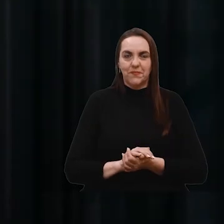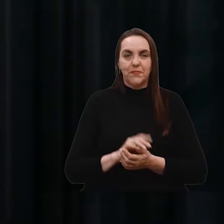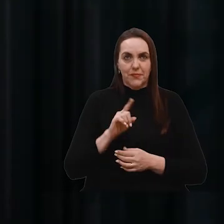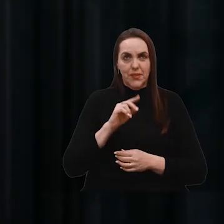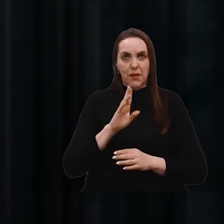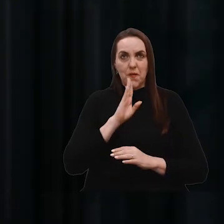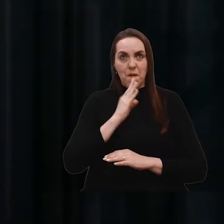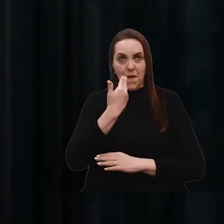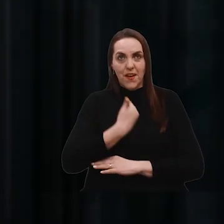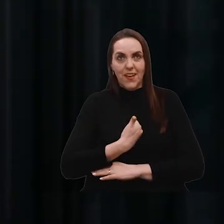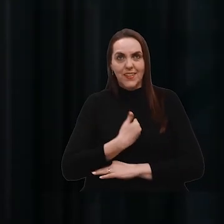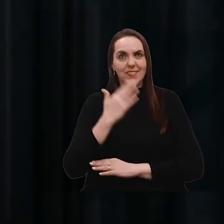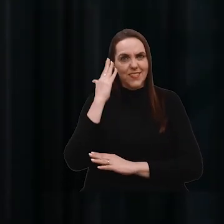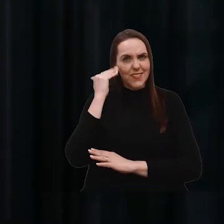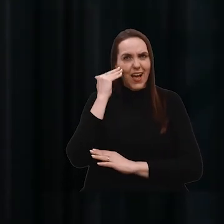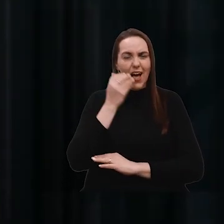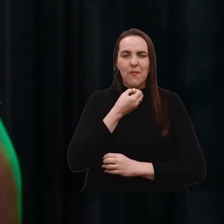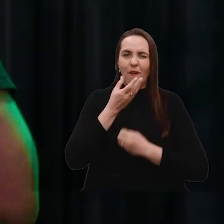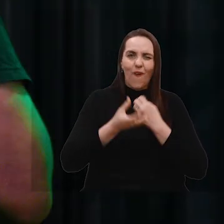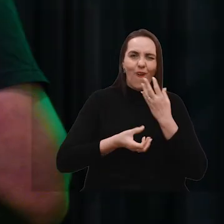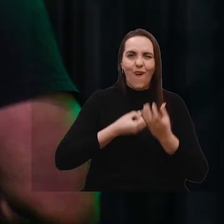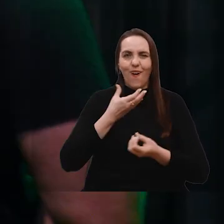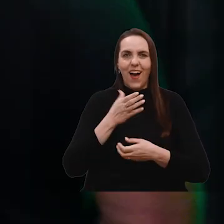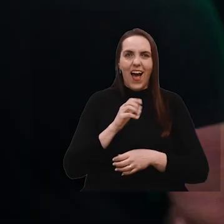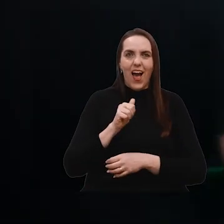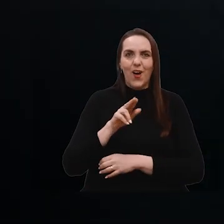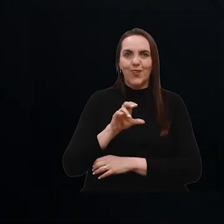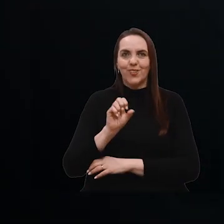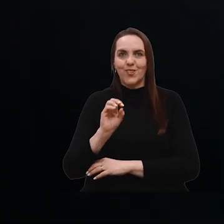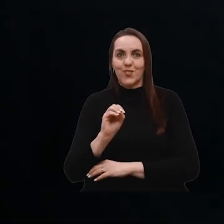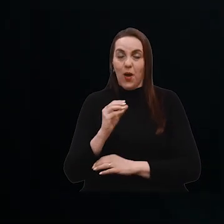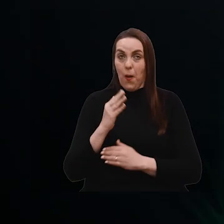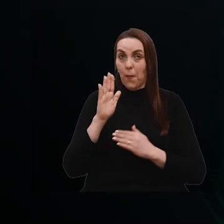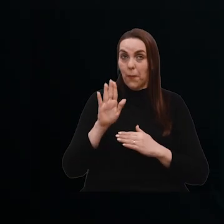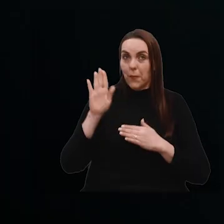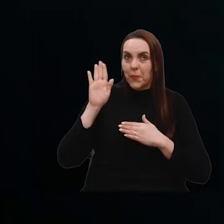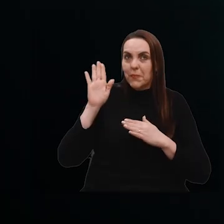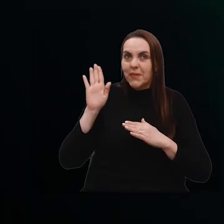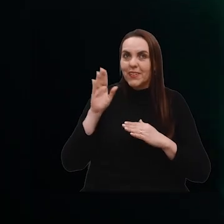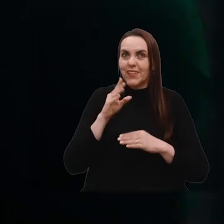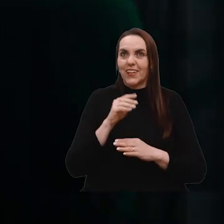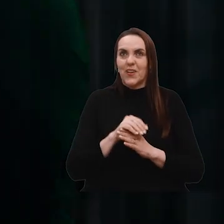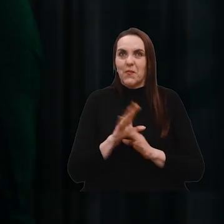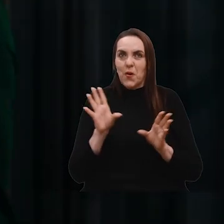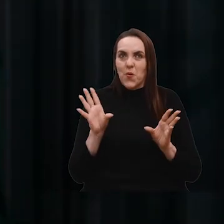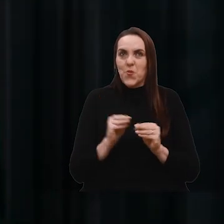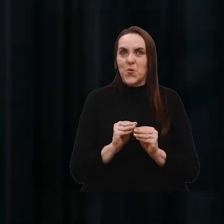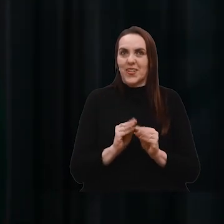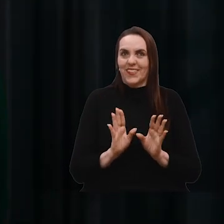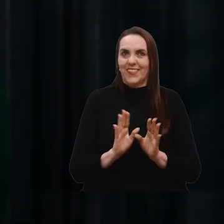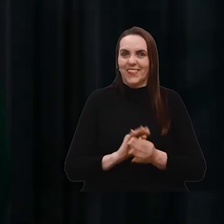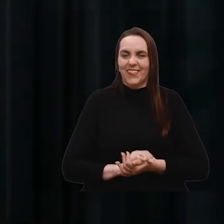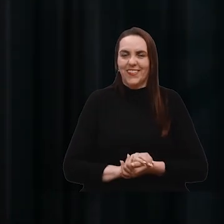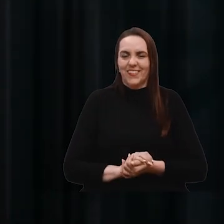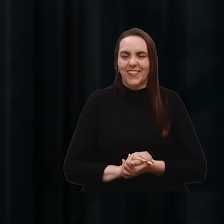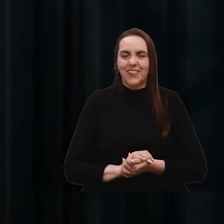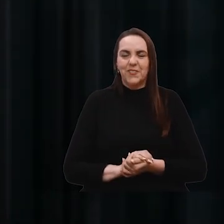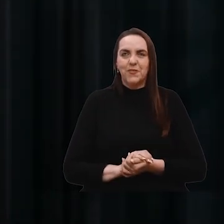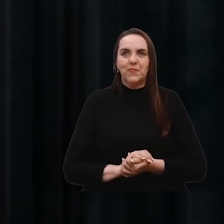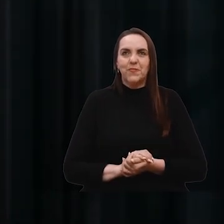querências. E quem me conhece sabe que eu gosto muito de contar causo, mas eu prometo que hoje eu vou ser um